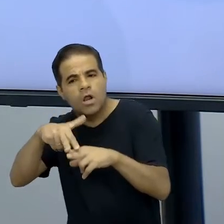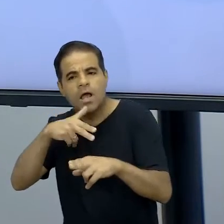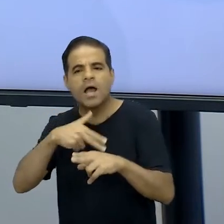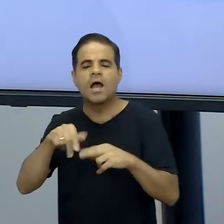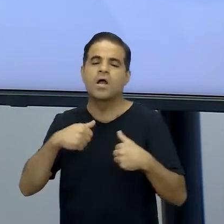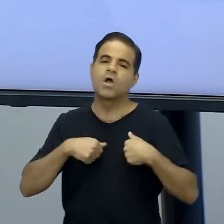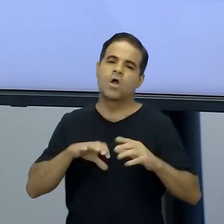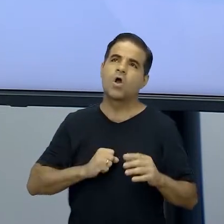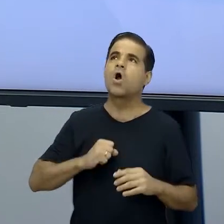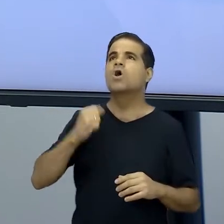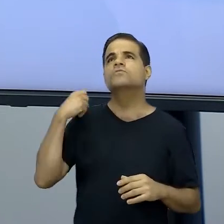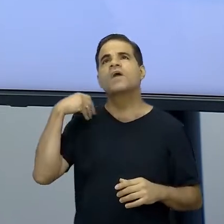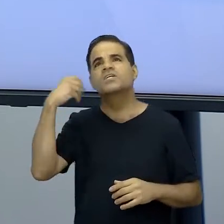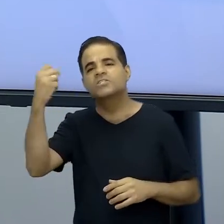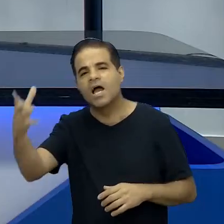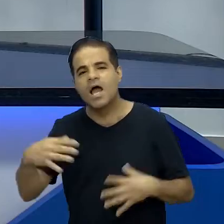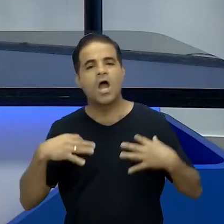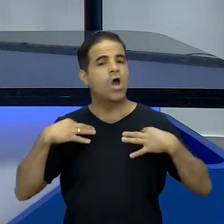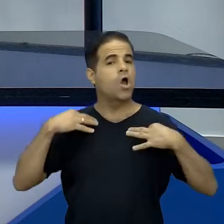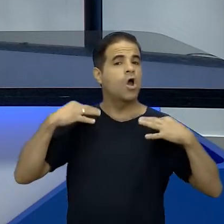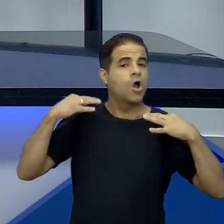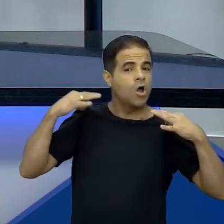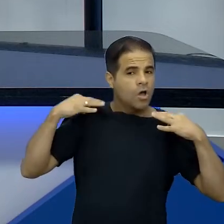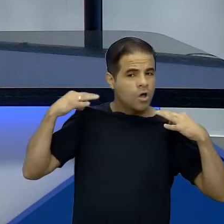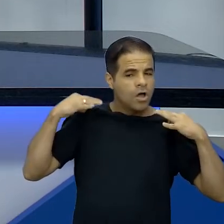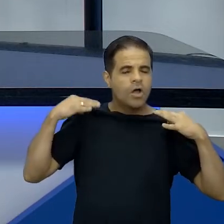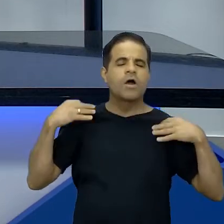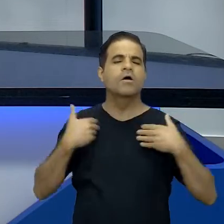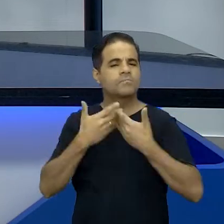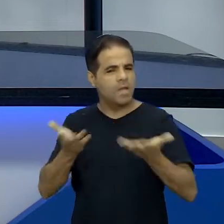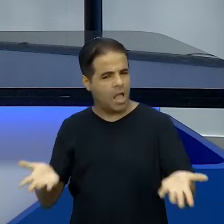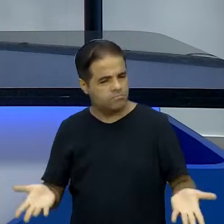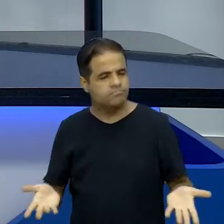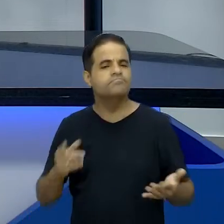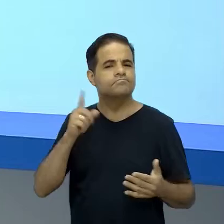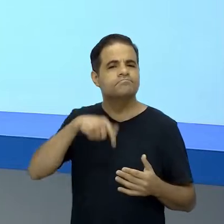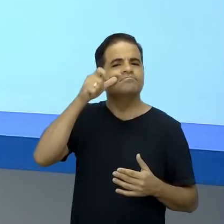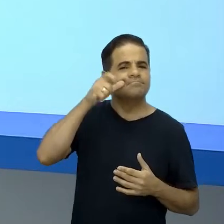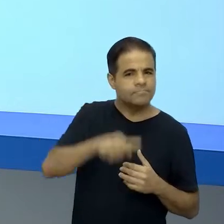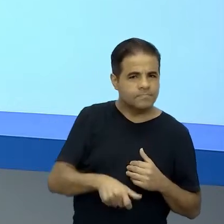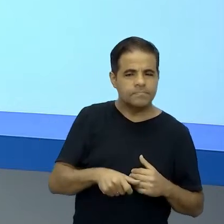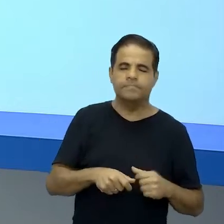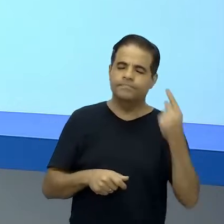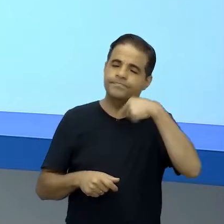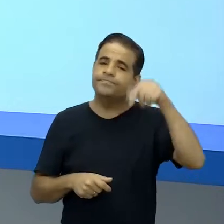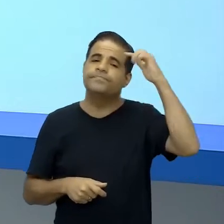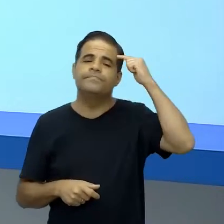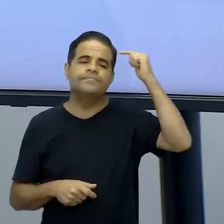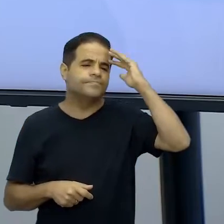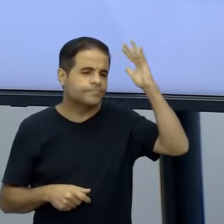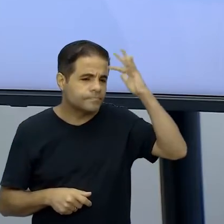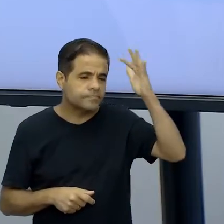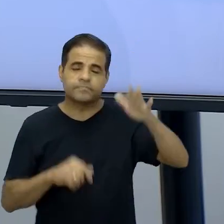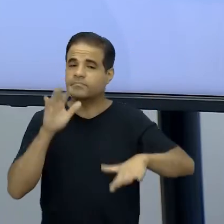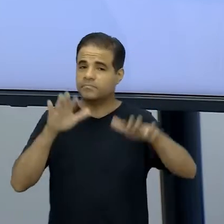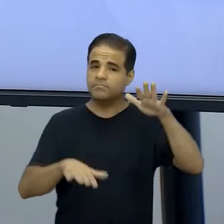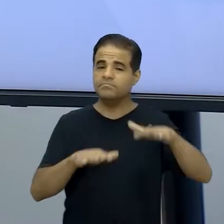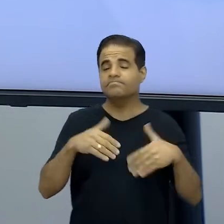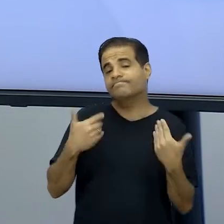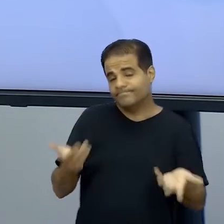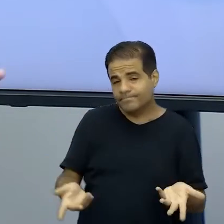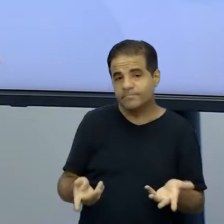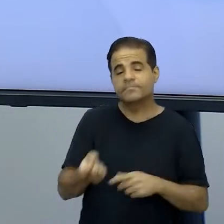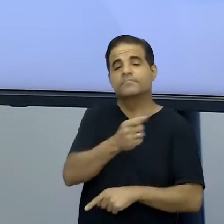eu gosto de viajar, eu gosto roupa, de também a roupa dele, esse da roupa eu achei interessante pensar, né? Mas às vezes a gente faz